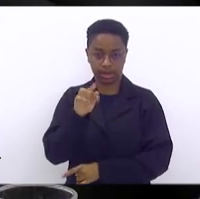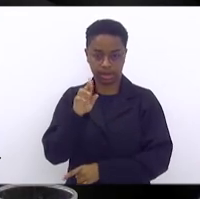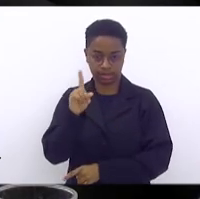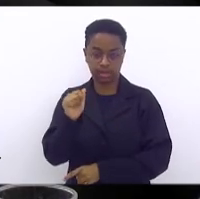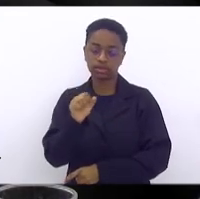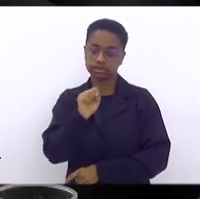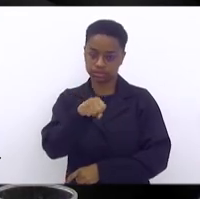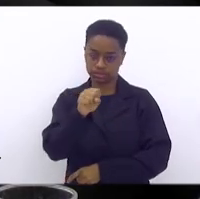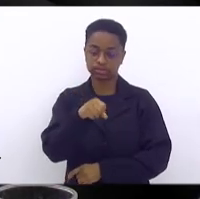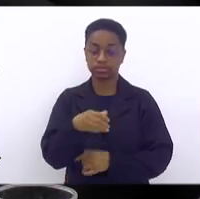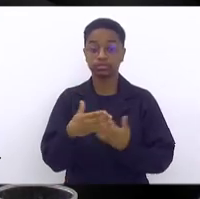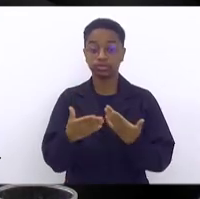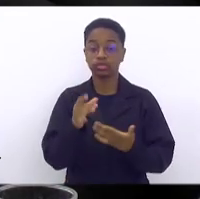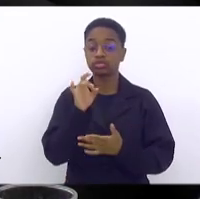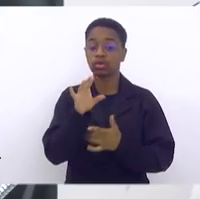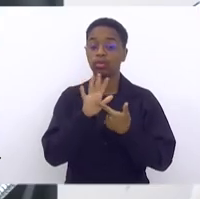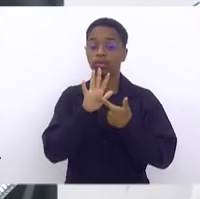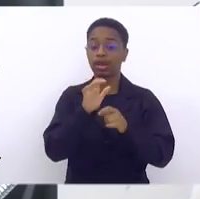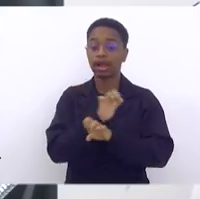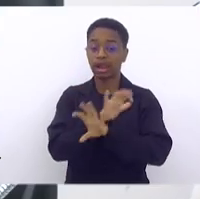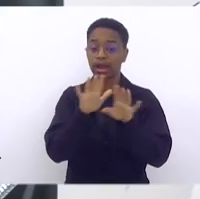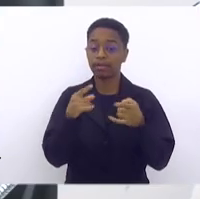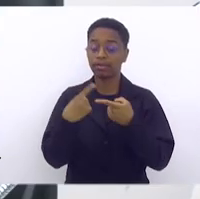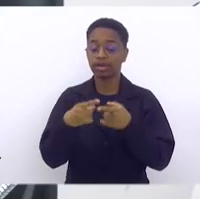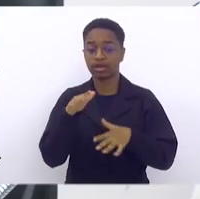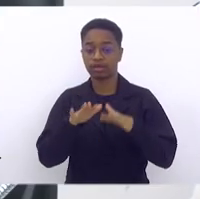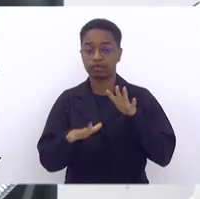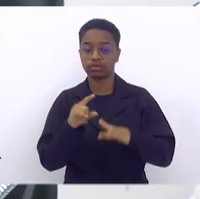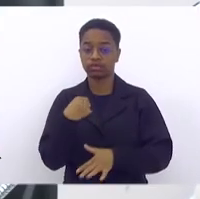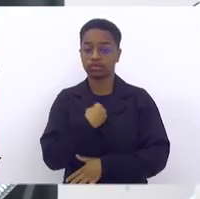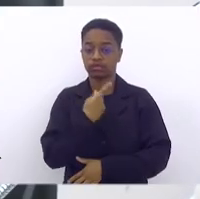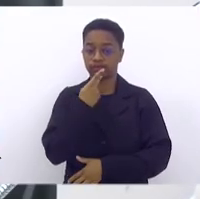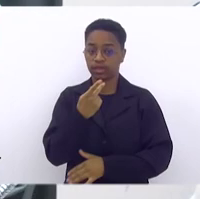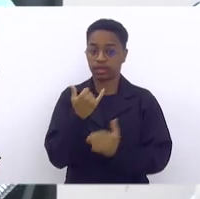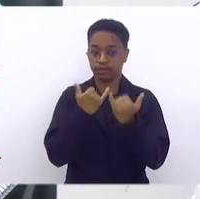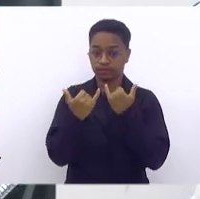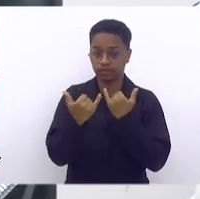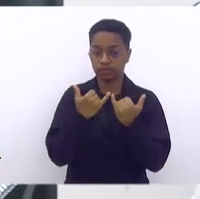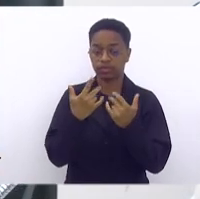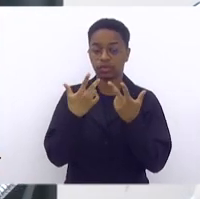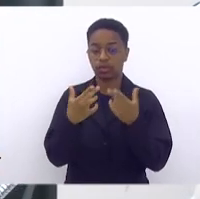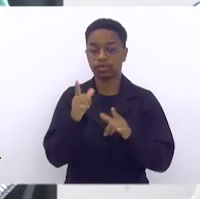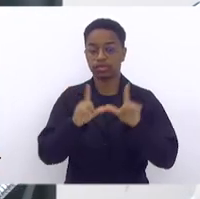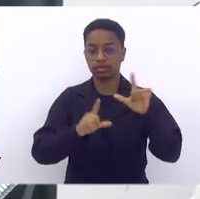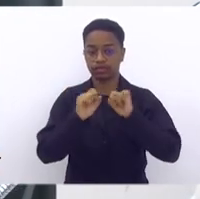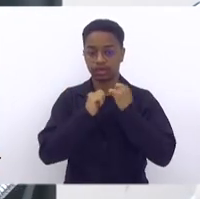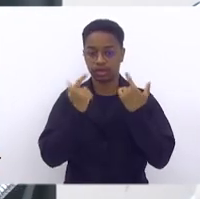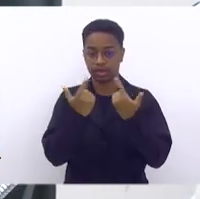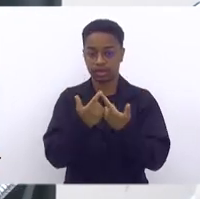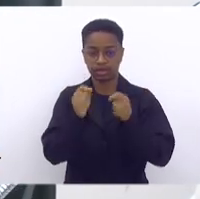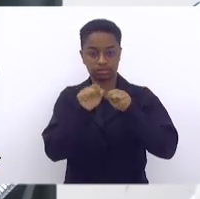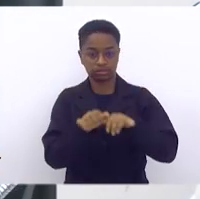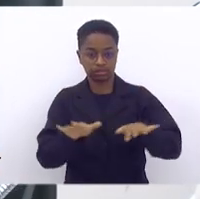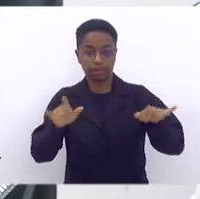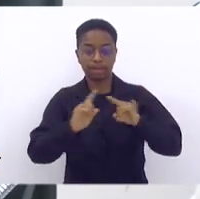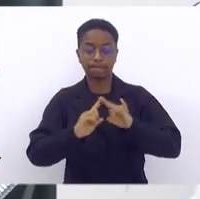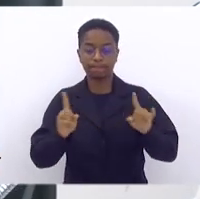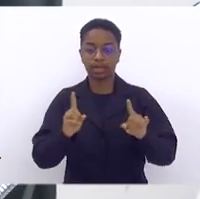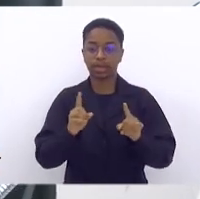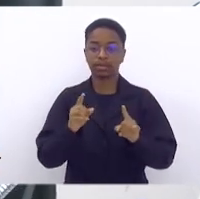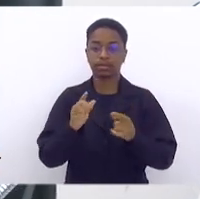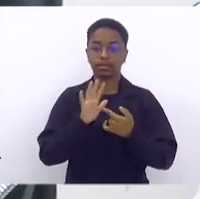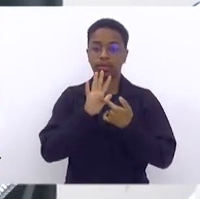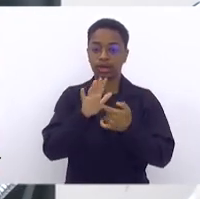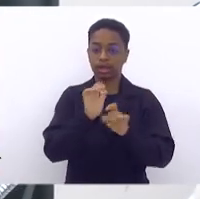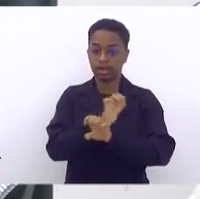eu... Isso. Ok. É só para a gente deixar claro, porque às vezes a gente fala um dado aqui, como a TV Alerj lá vai muito para fora, só para a gente deixar bem